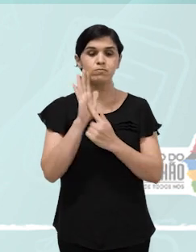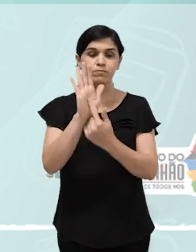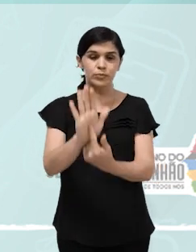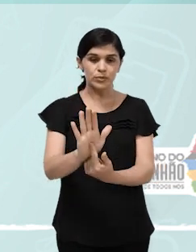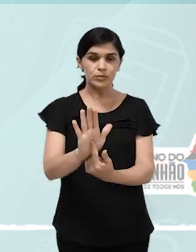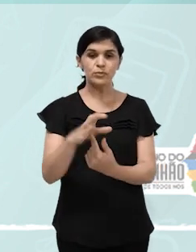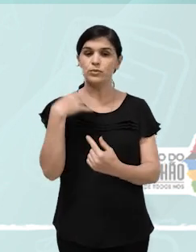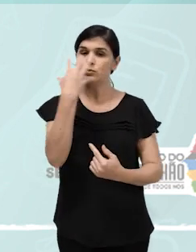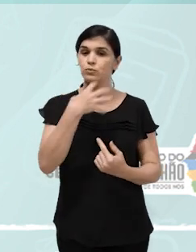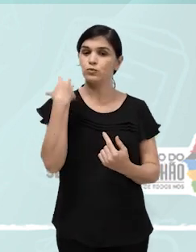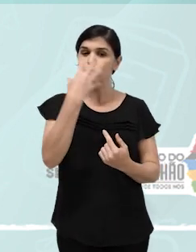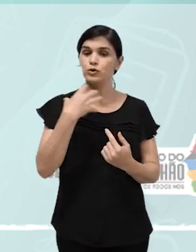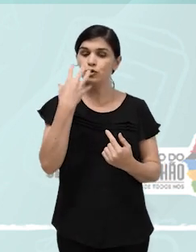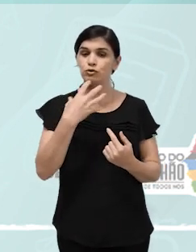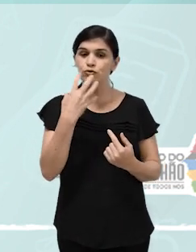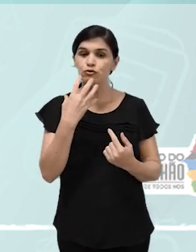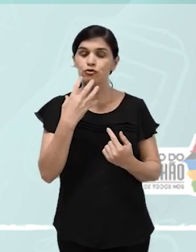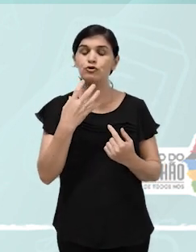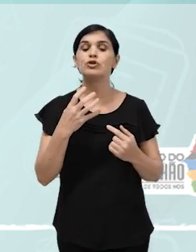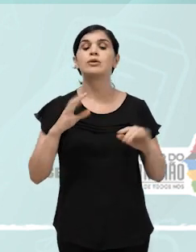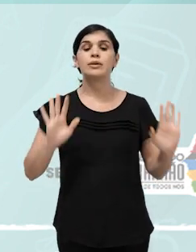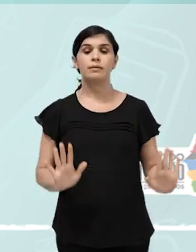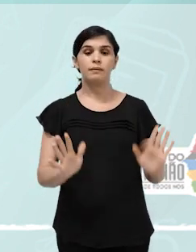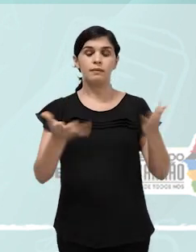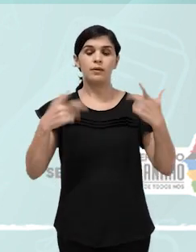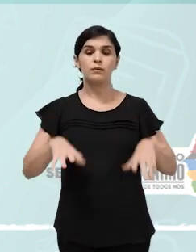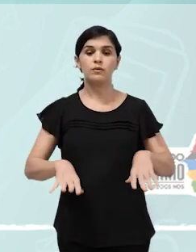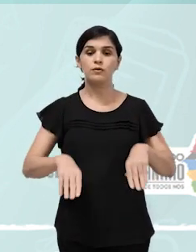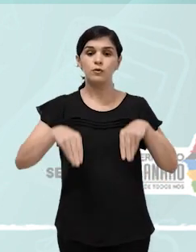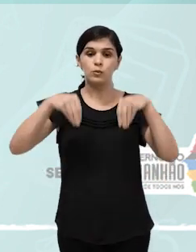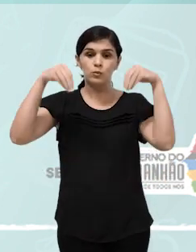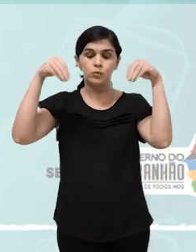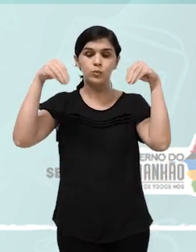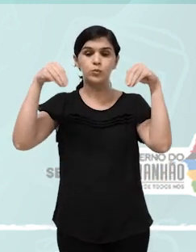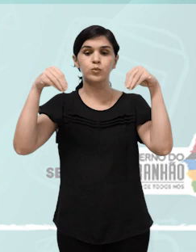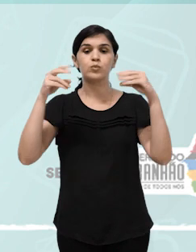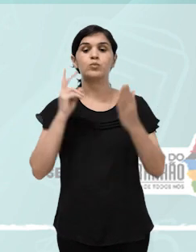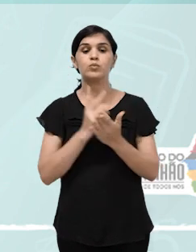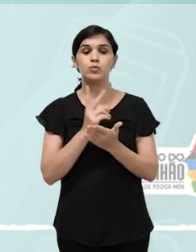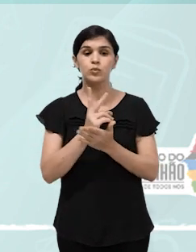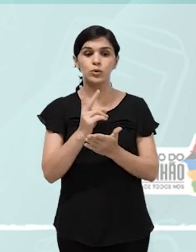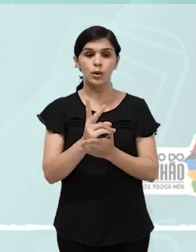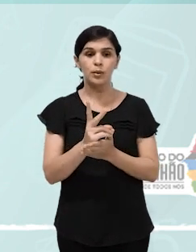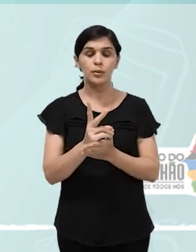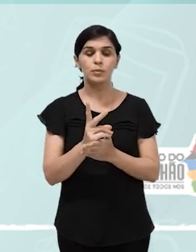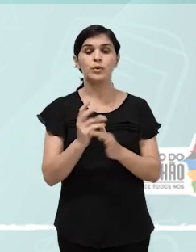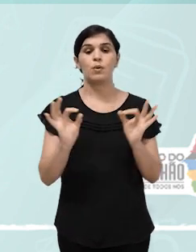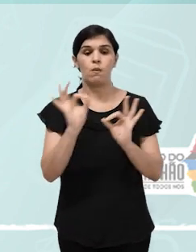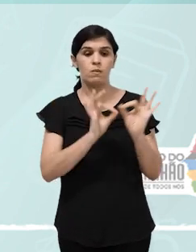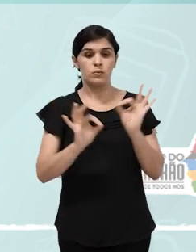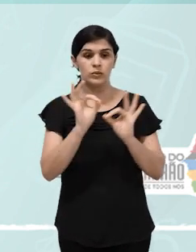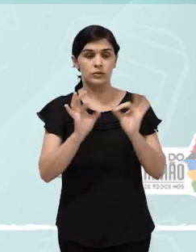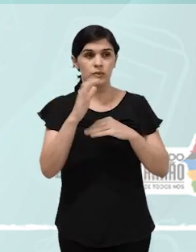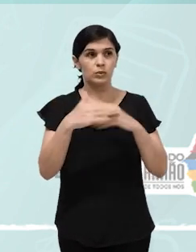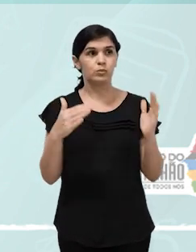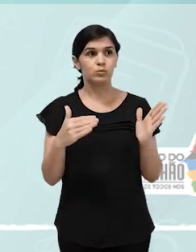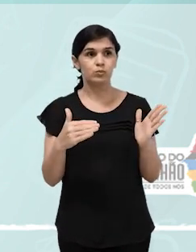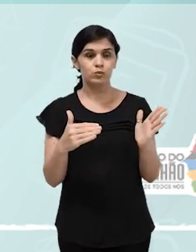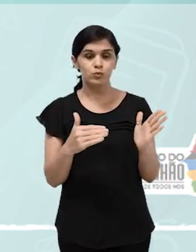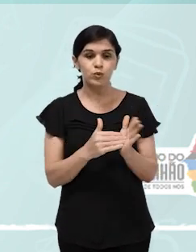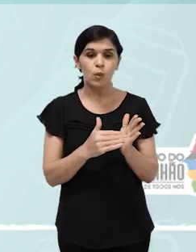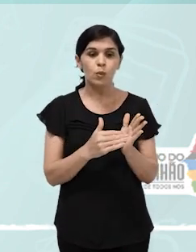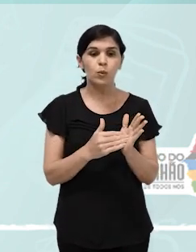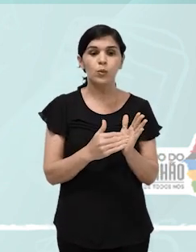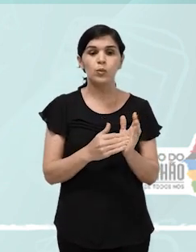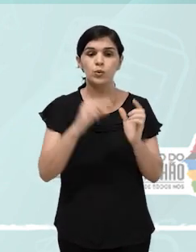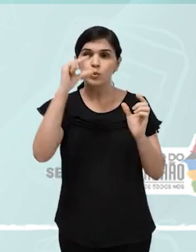corte, sempre com o acompanhamento de um coro, reduzir todo o refrão a um dístico, pressupor